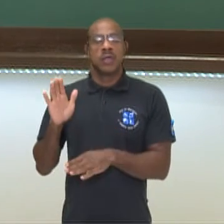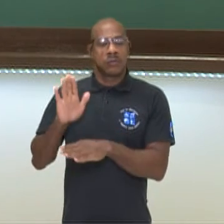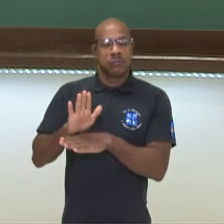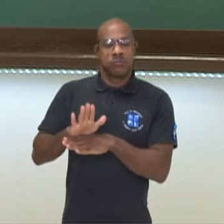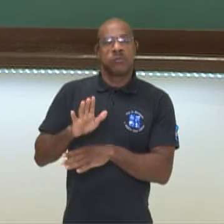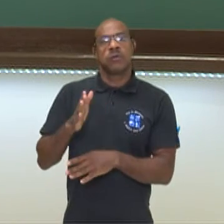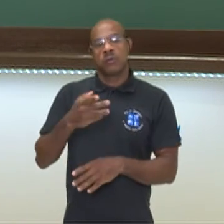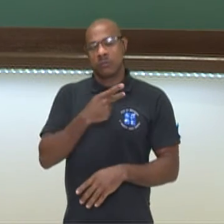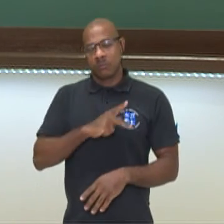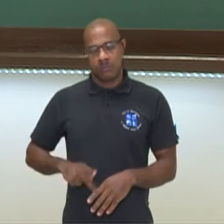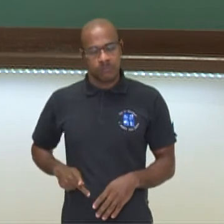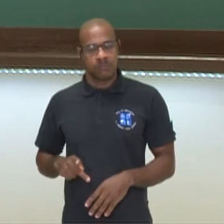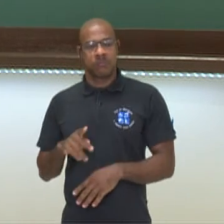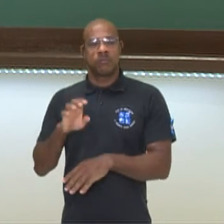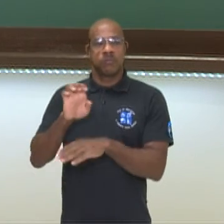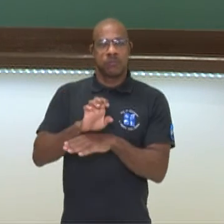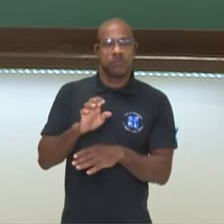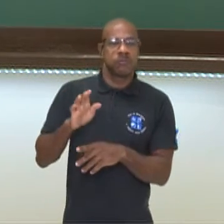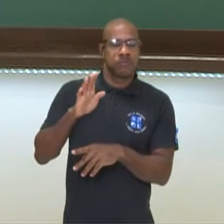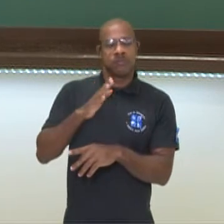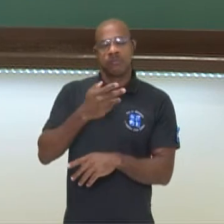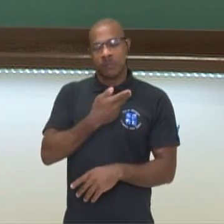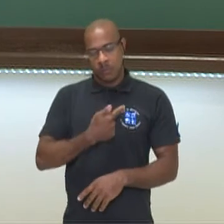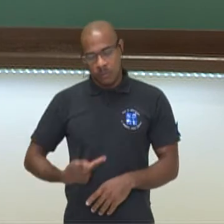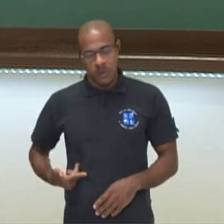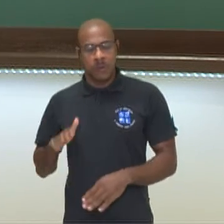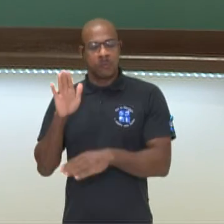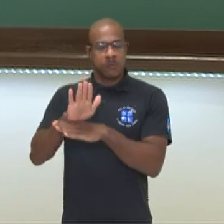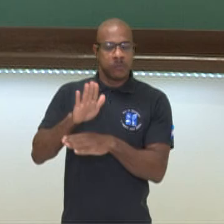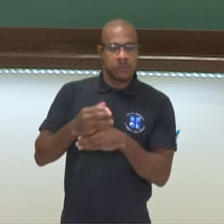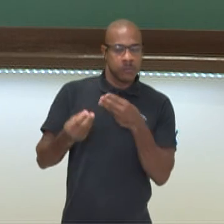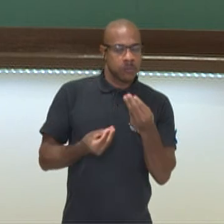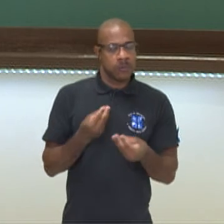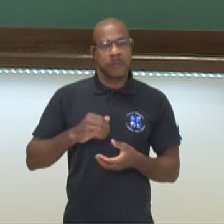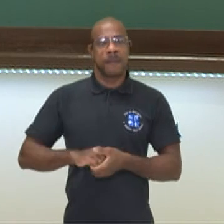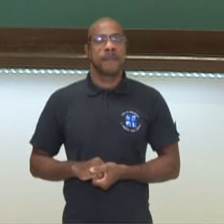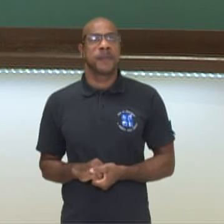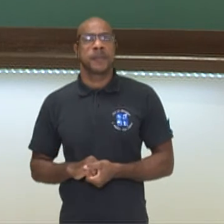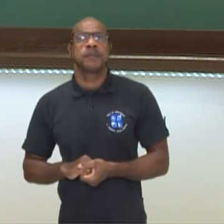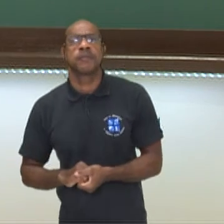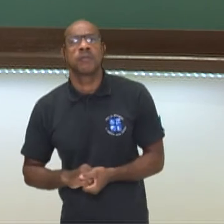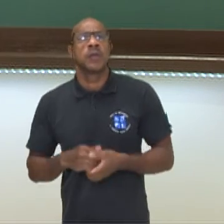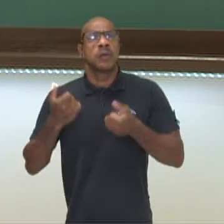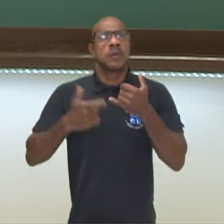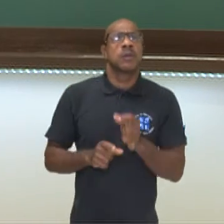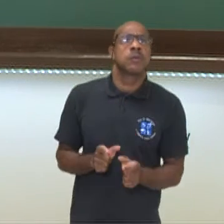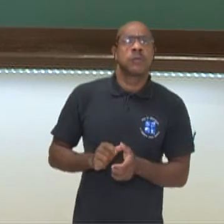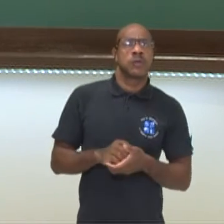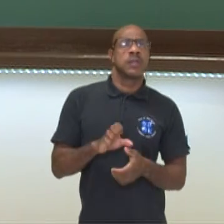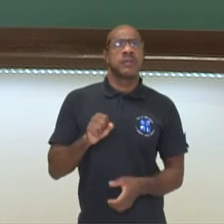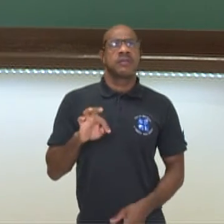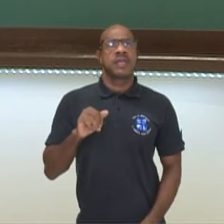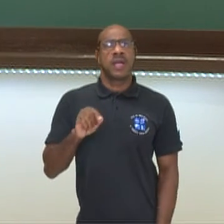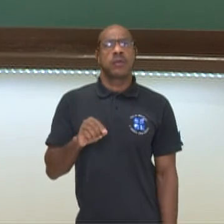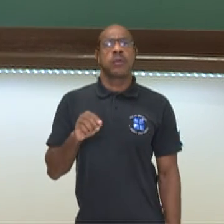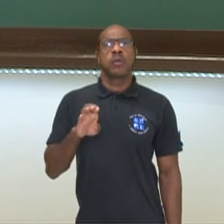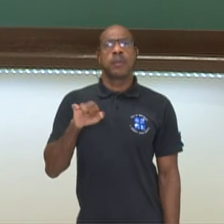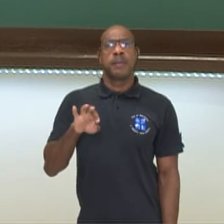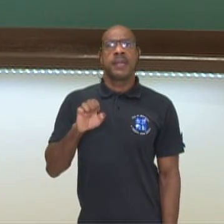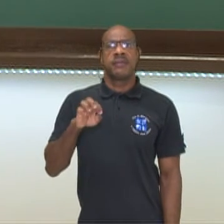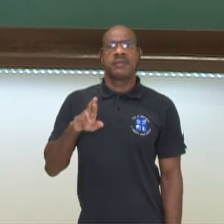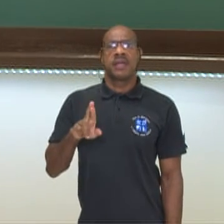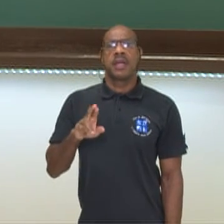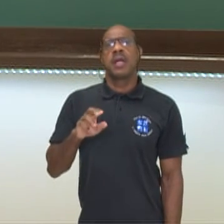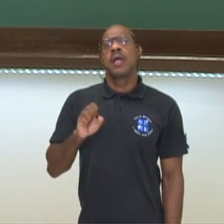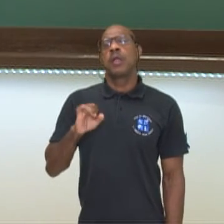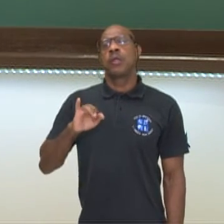Bacana? Também sempre lembrando, pessoal, né, que quando nós falamos em estado do bem-estar social e nós falamos em liberalismo